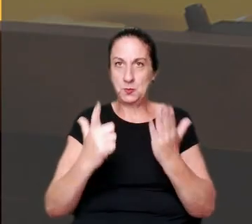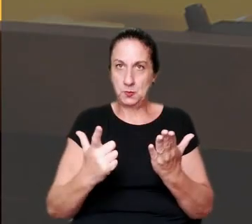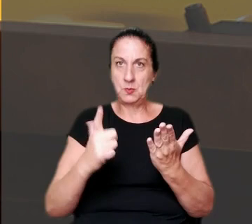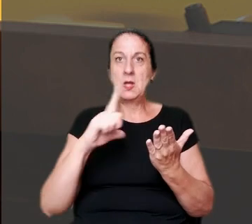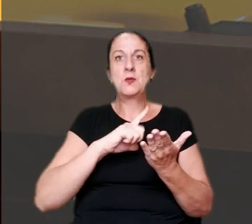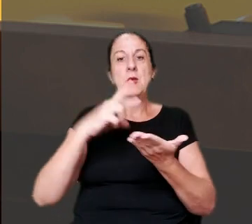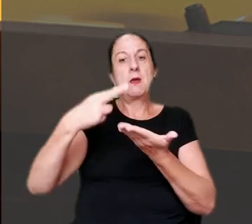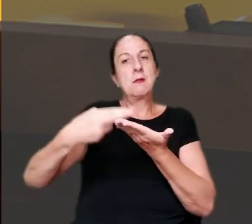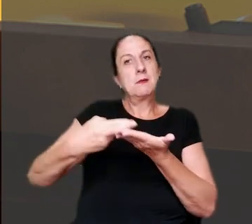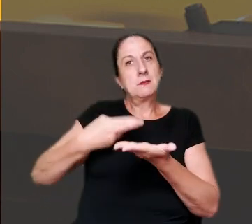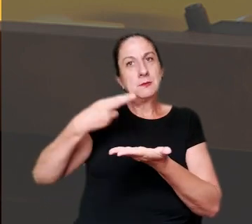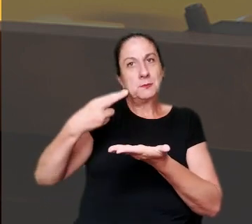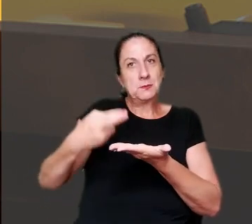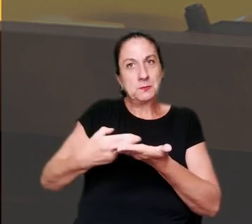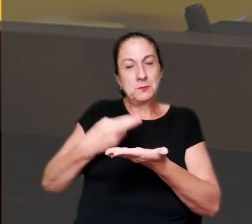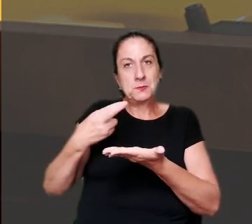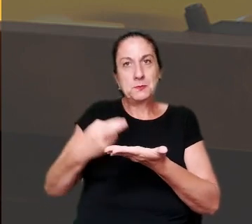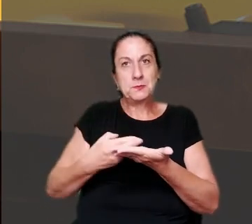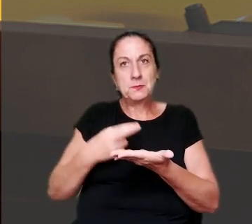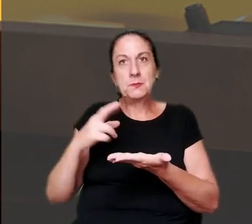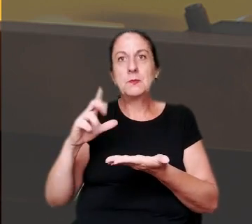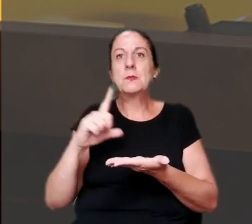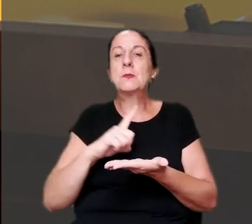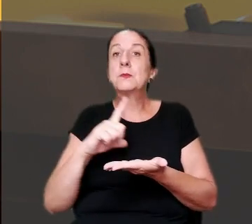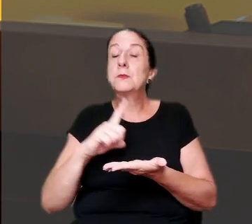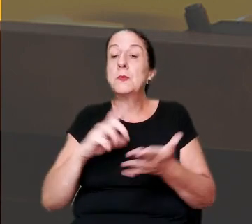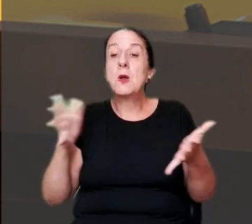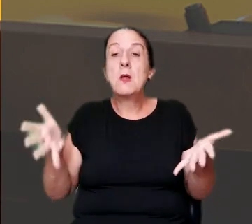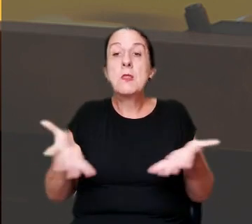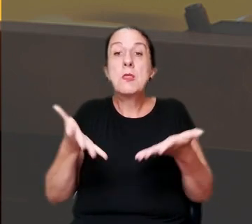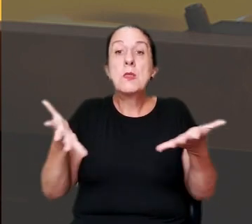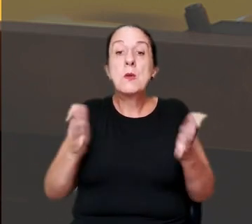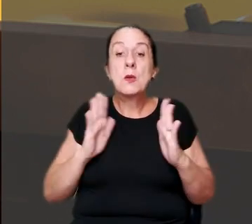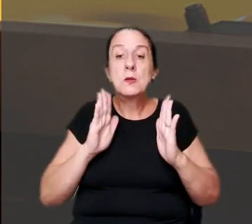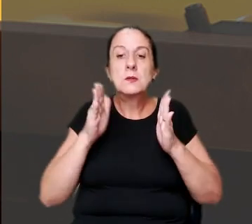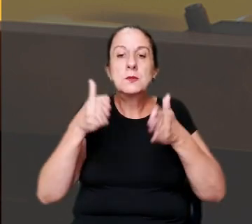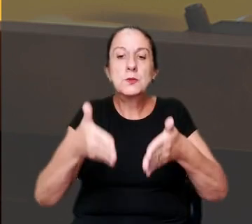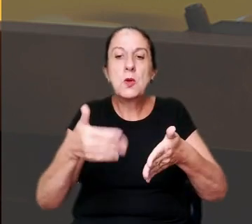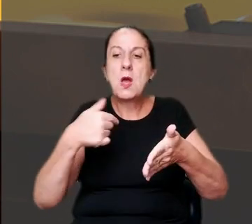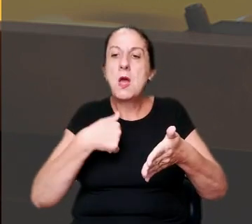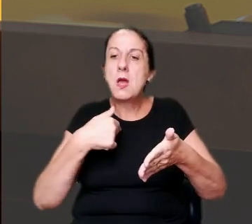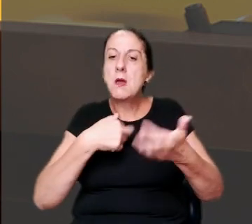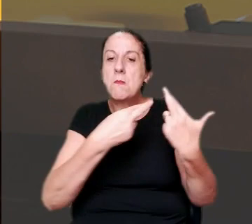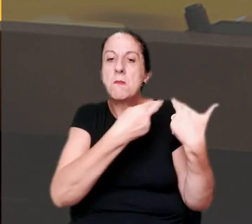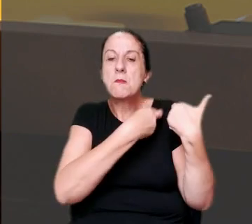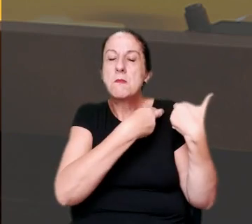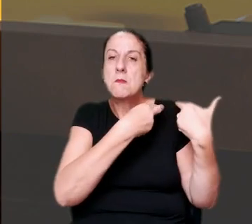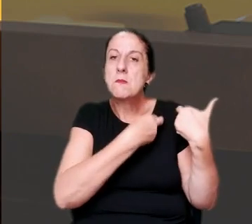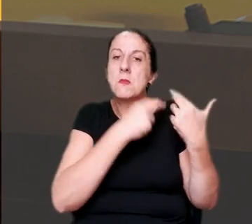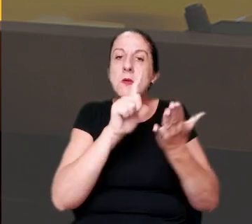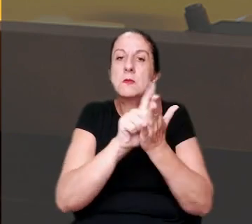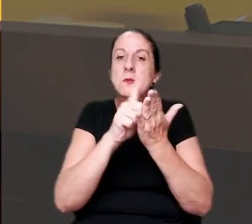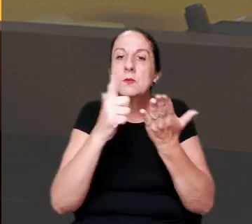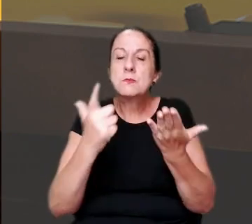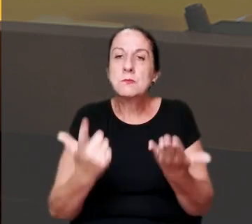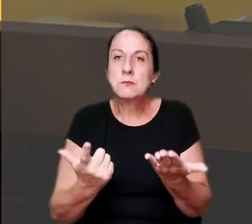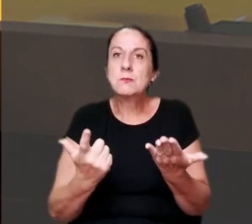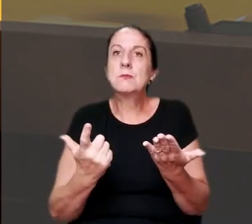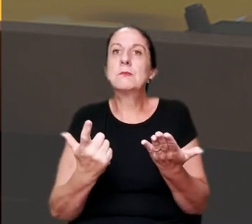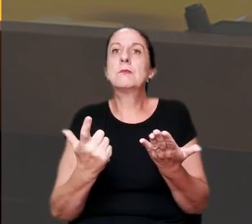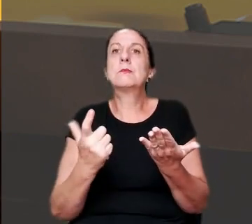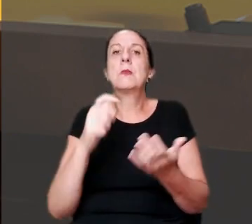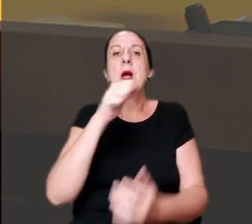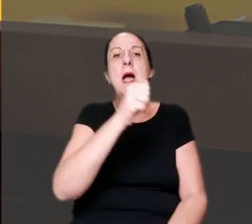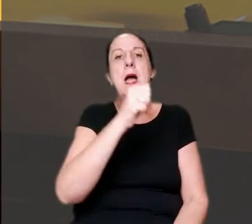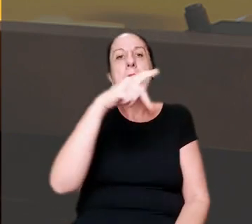um jornal, existia uma revista, então nós tivemos de dinamizar esse setor. Eu me encarreguei diretamente do